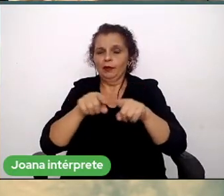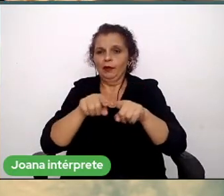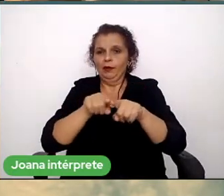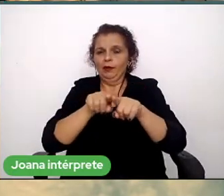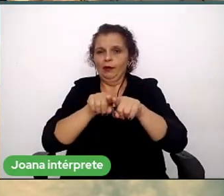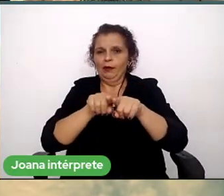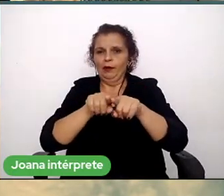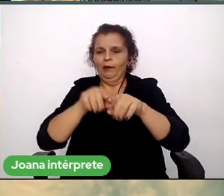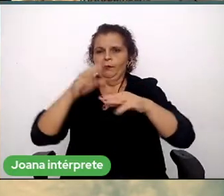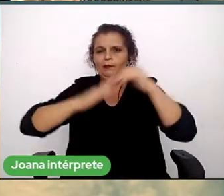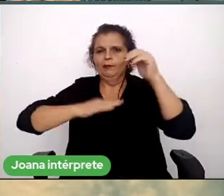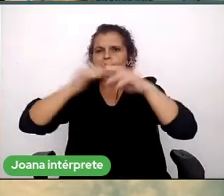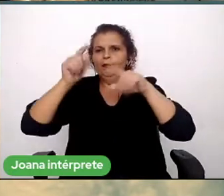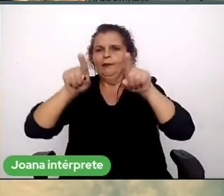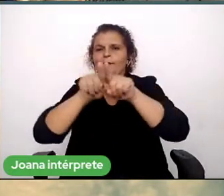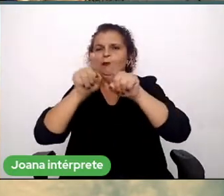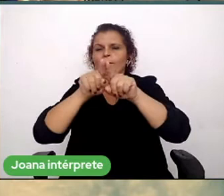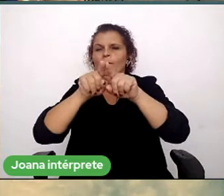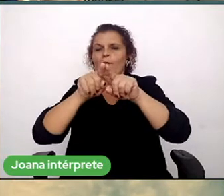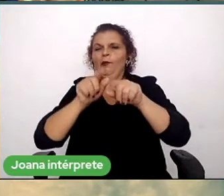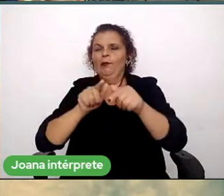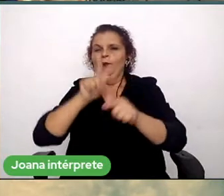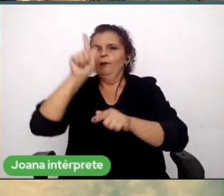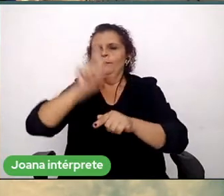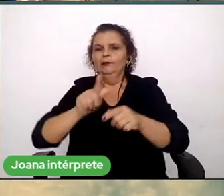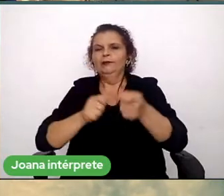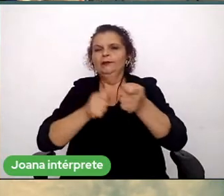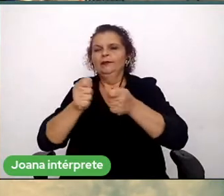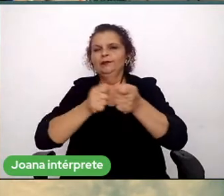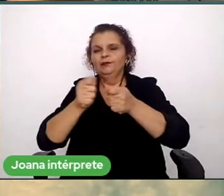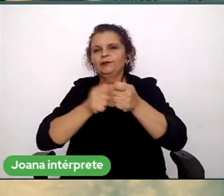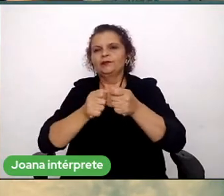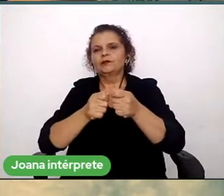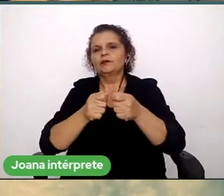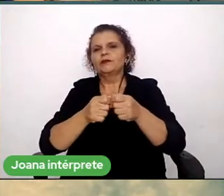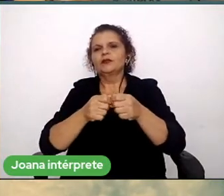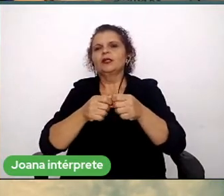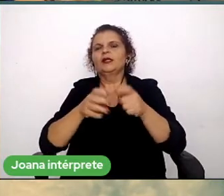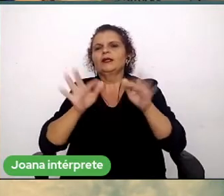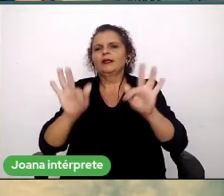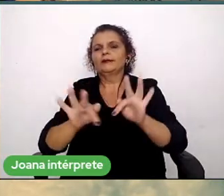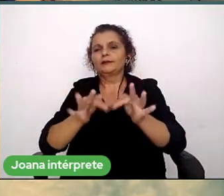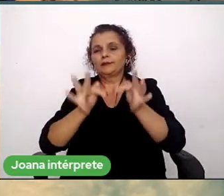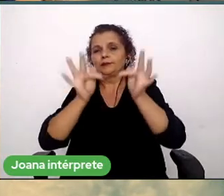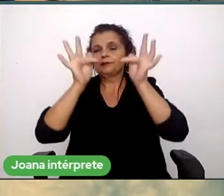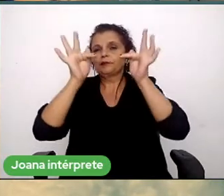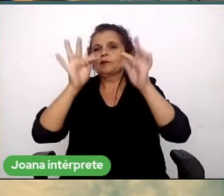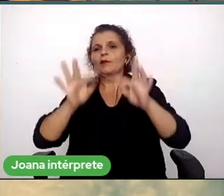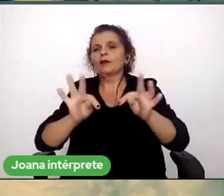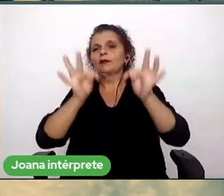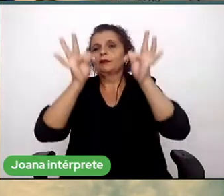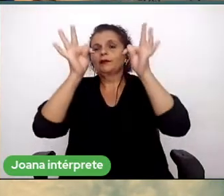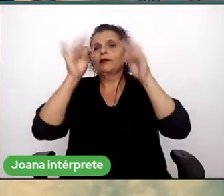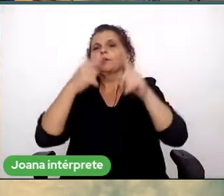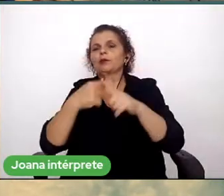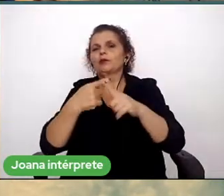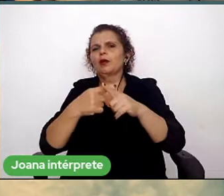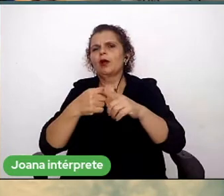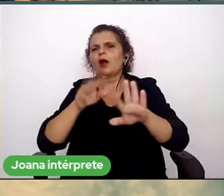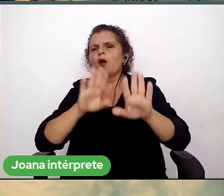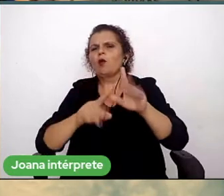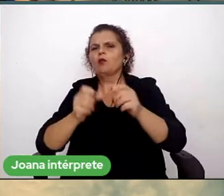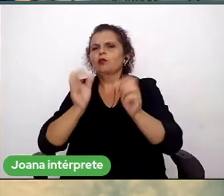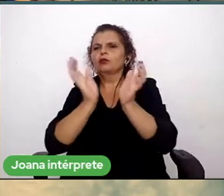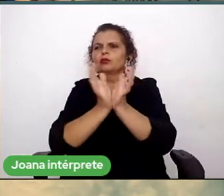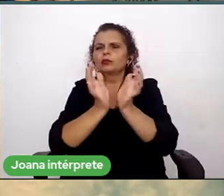aqui no momento movimento que a gestão efetiva de dívidas teknisa técnica tá a por quê que é importante falando isso porque em algum momento o time